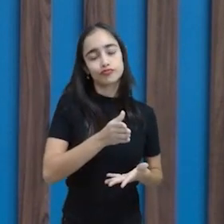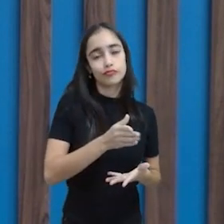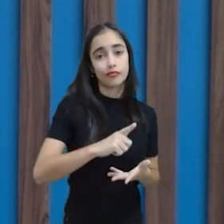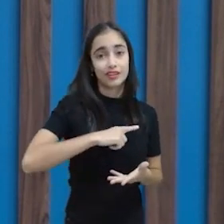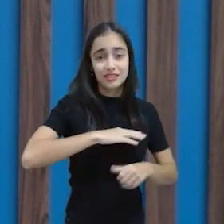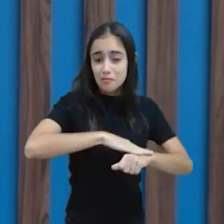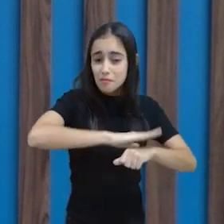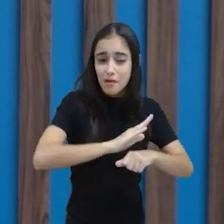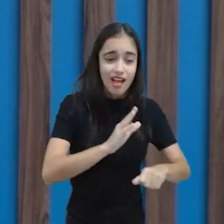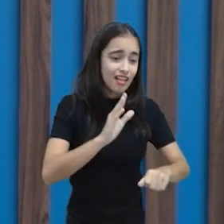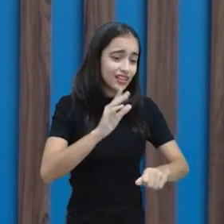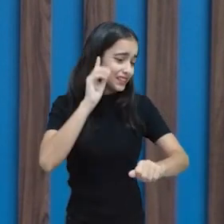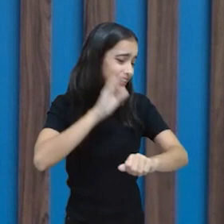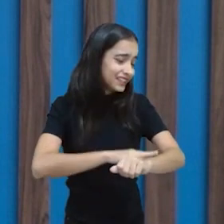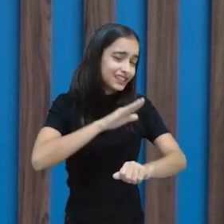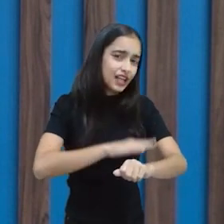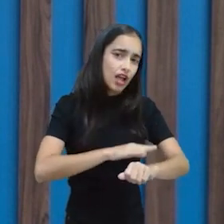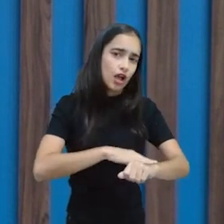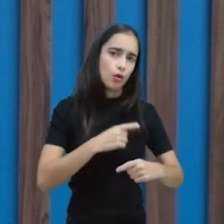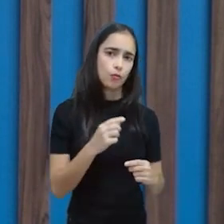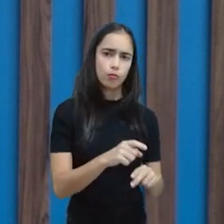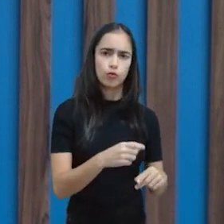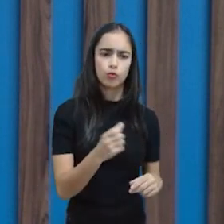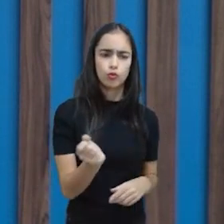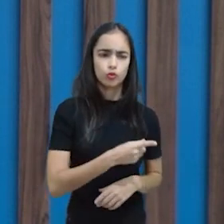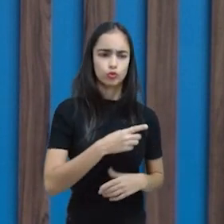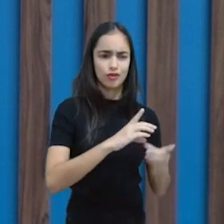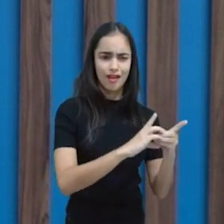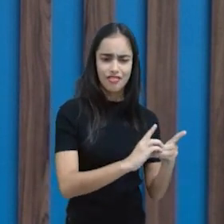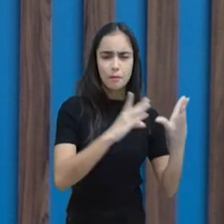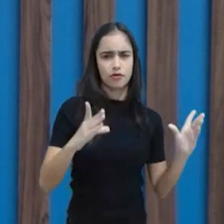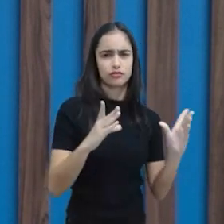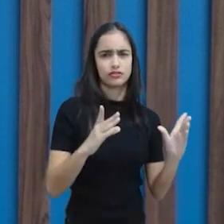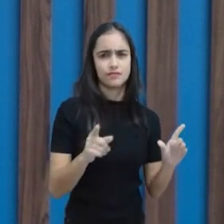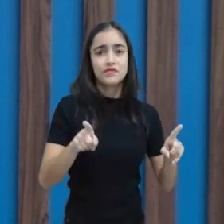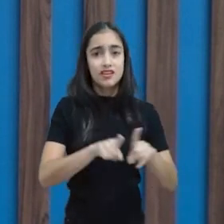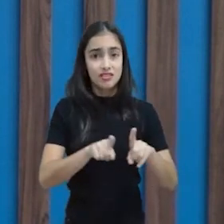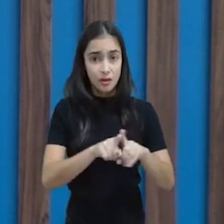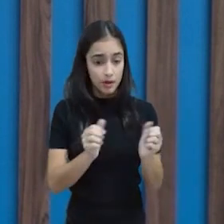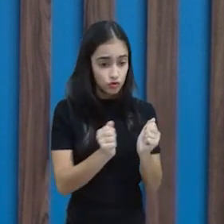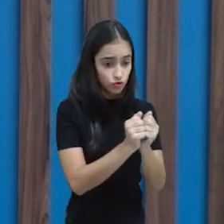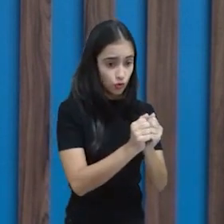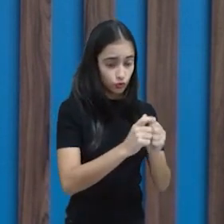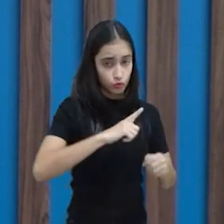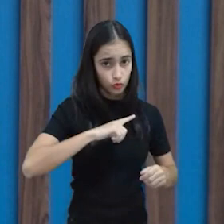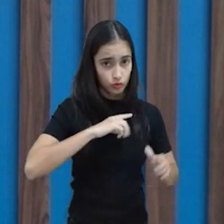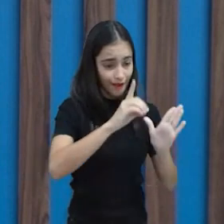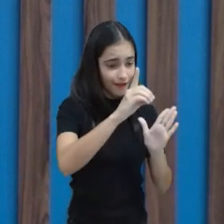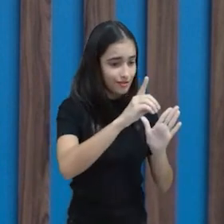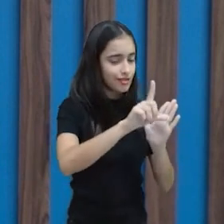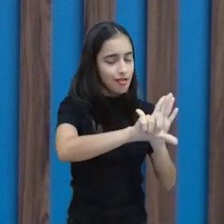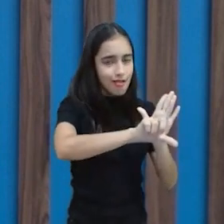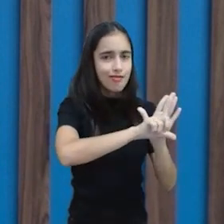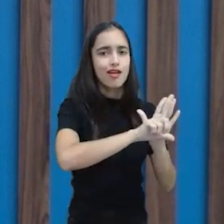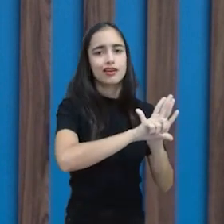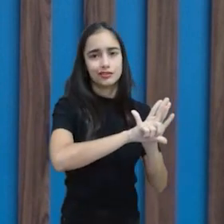muito mais tempo do que a nossa democracia, né? E com a democracia vem também as leis, né, que foram,